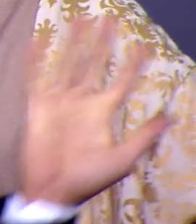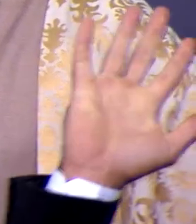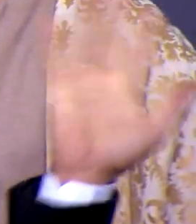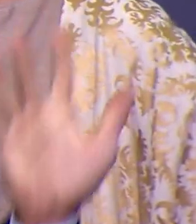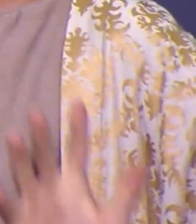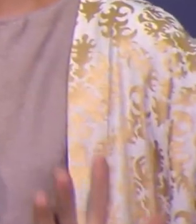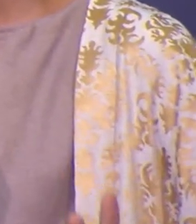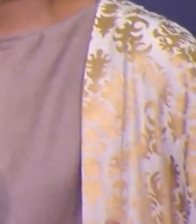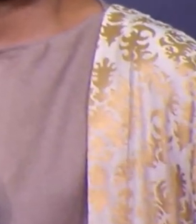E aí